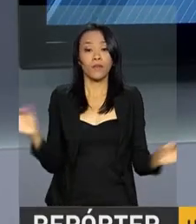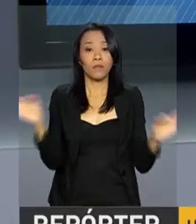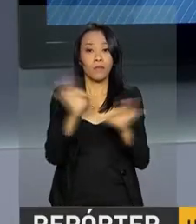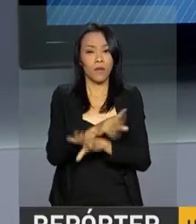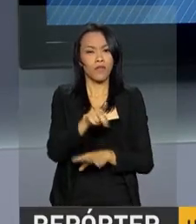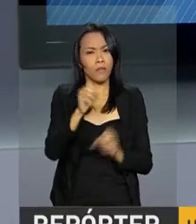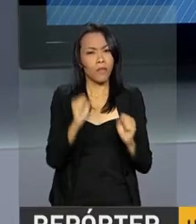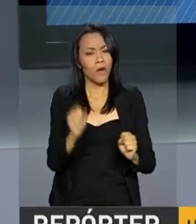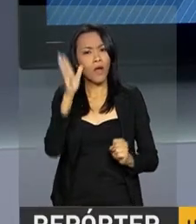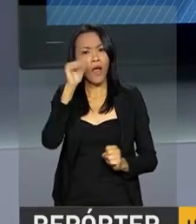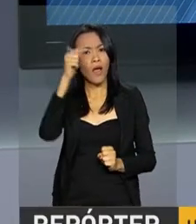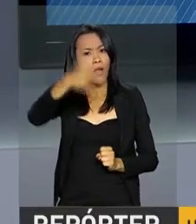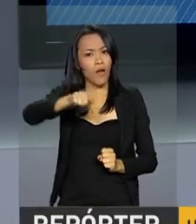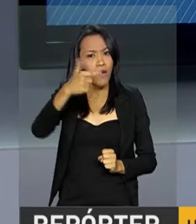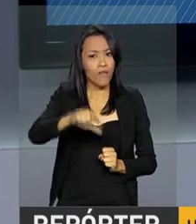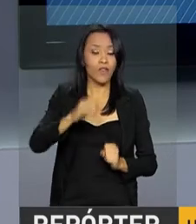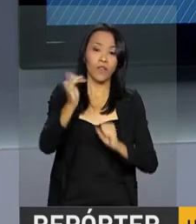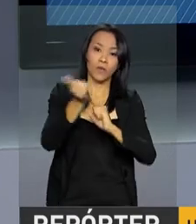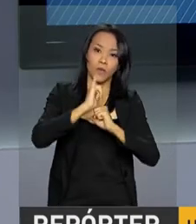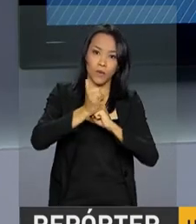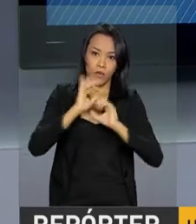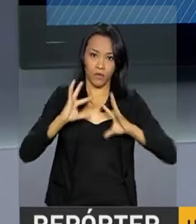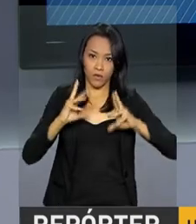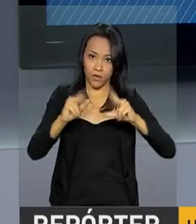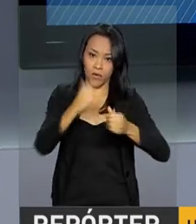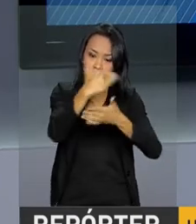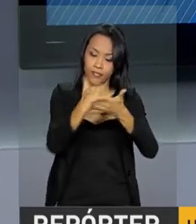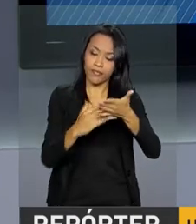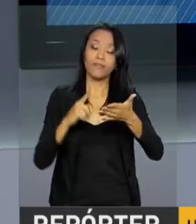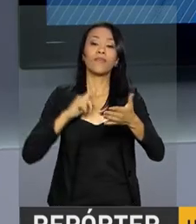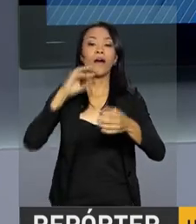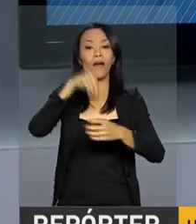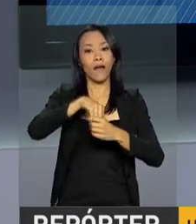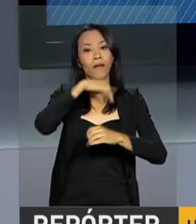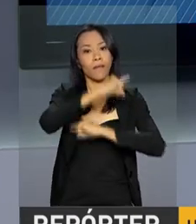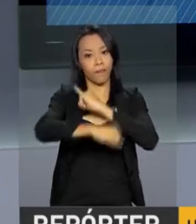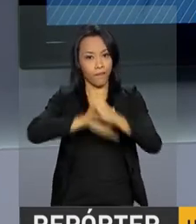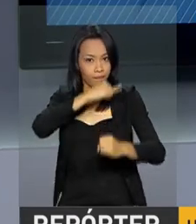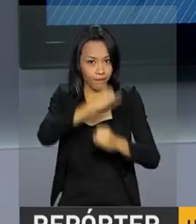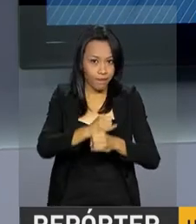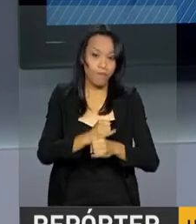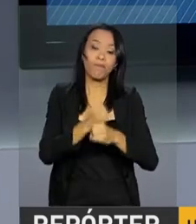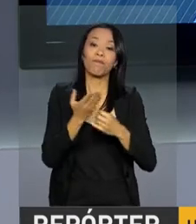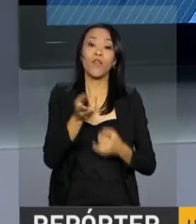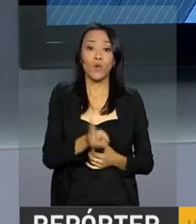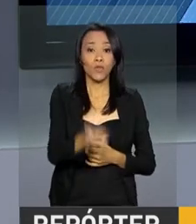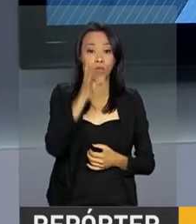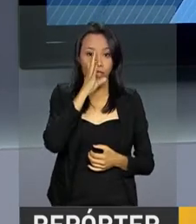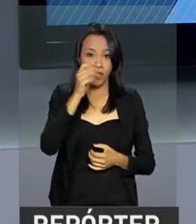pode rever as reportagens no YouTube e toda a nossa programação também está na página da NBR na internet.